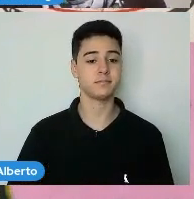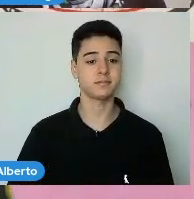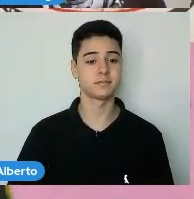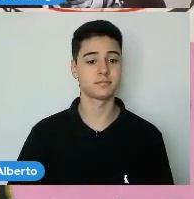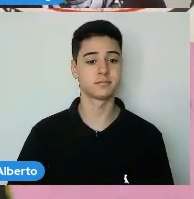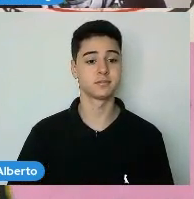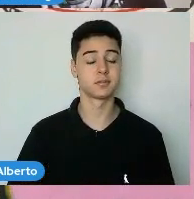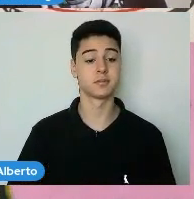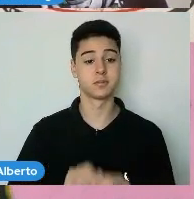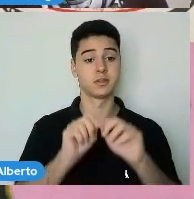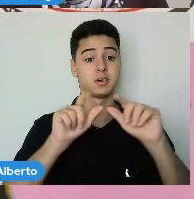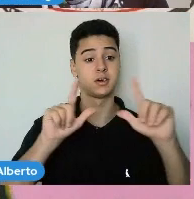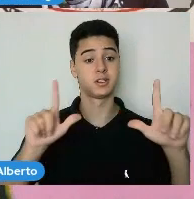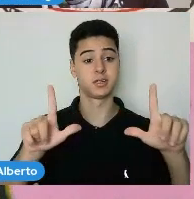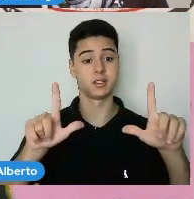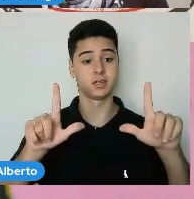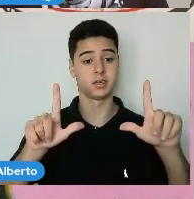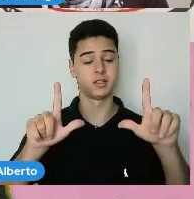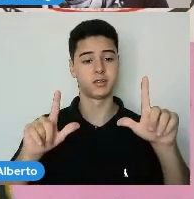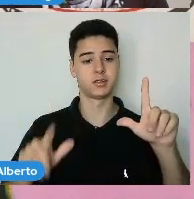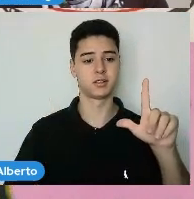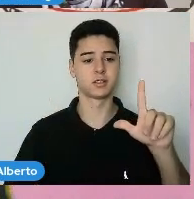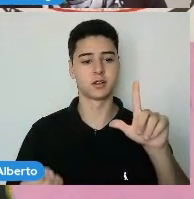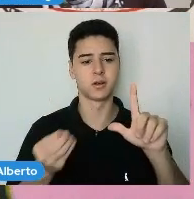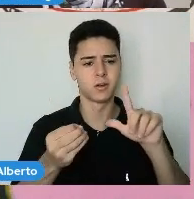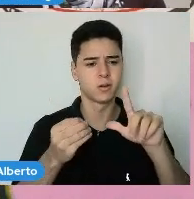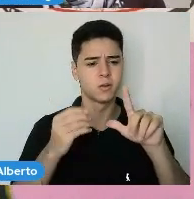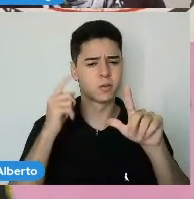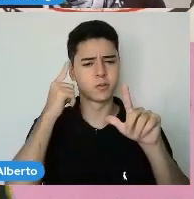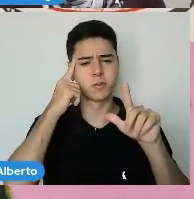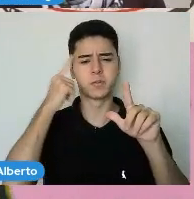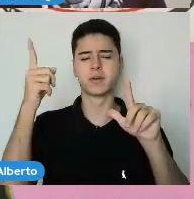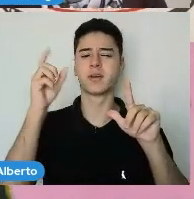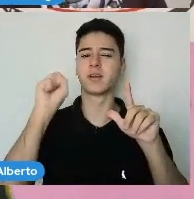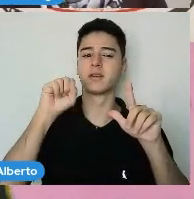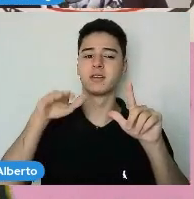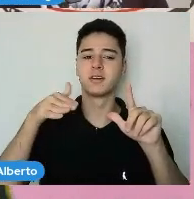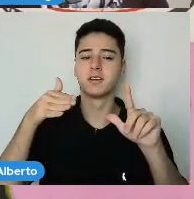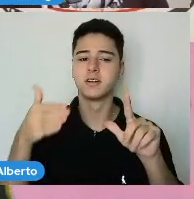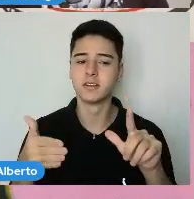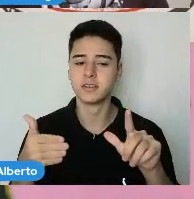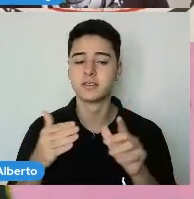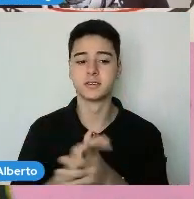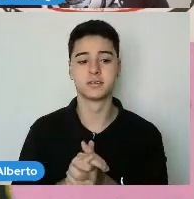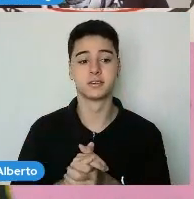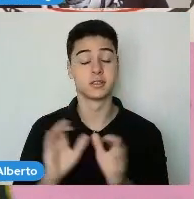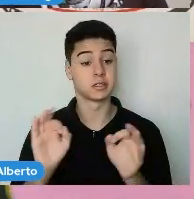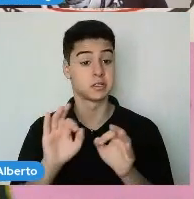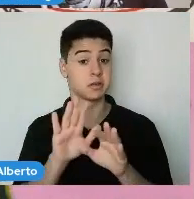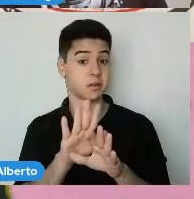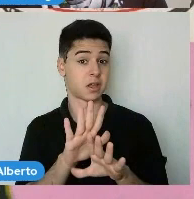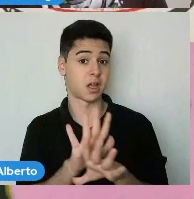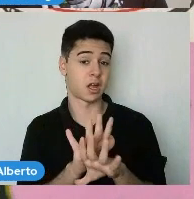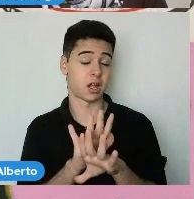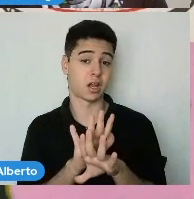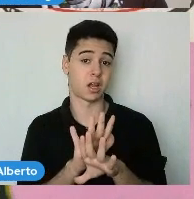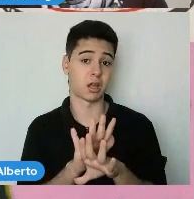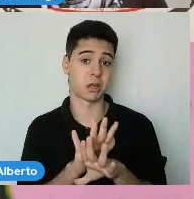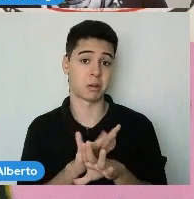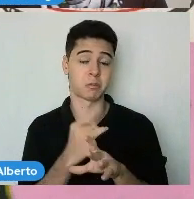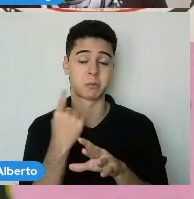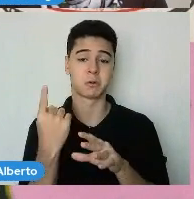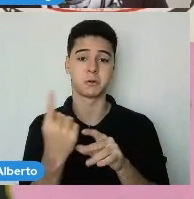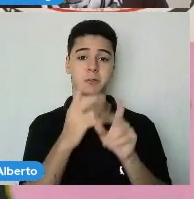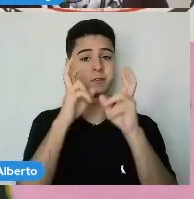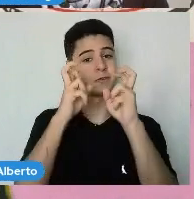slide, então, como um ponto de reflexão, tá? E encerro os nossos